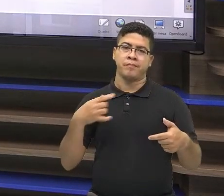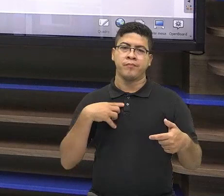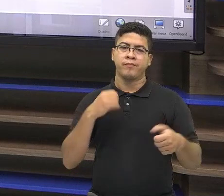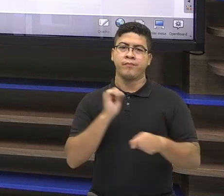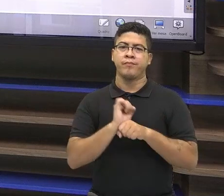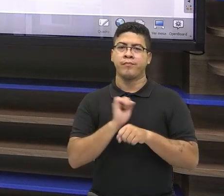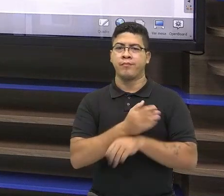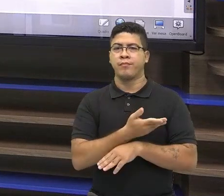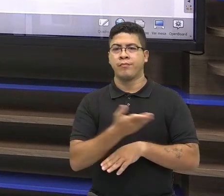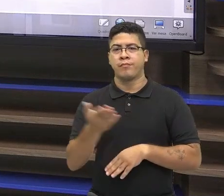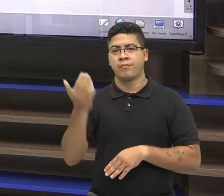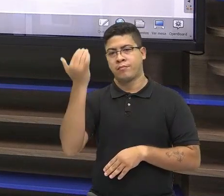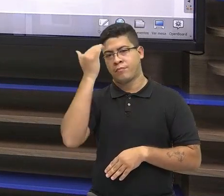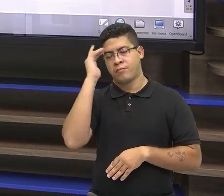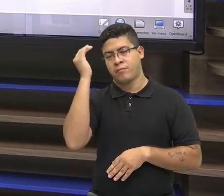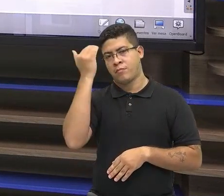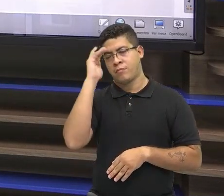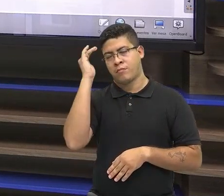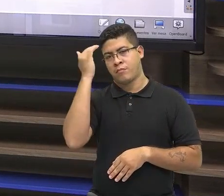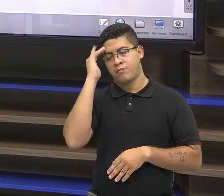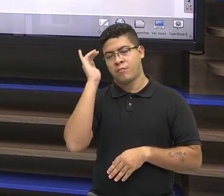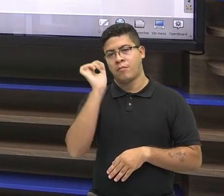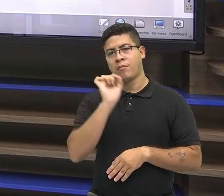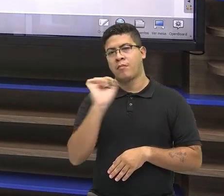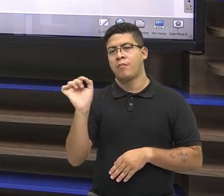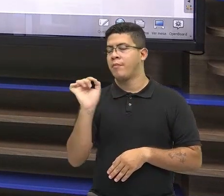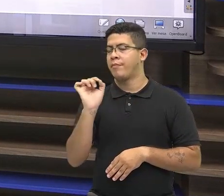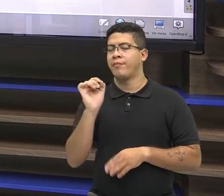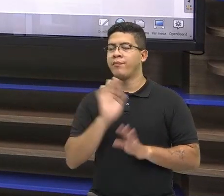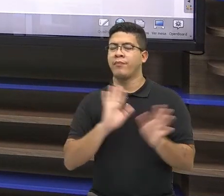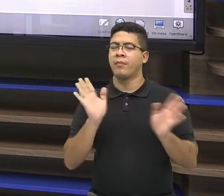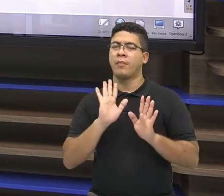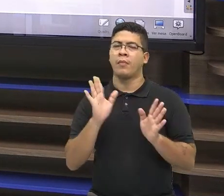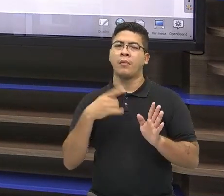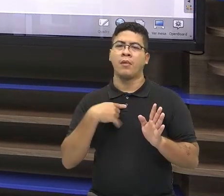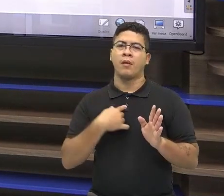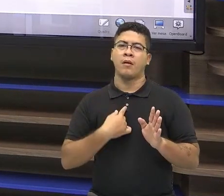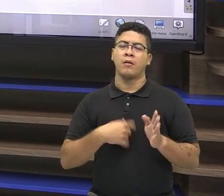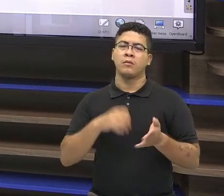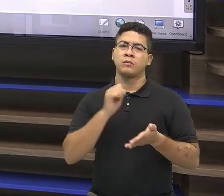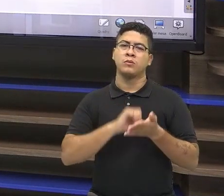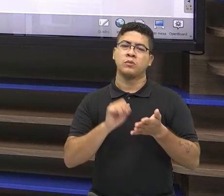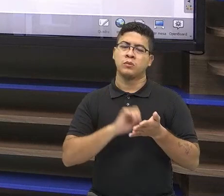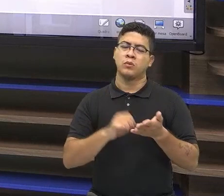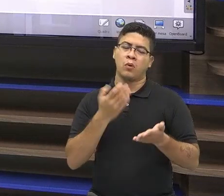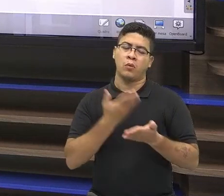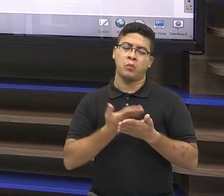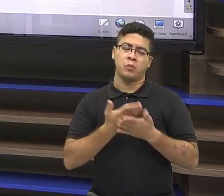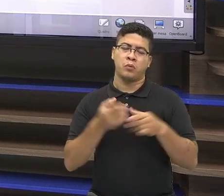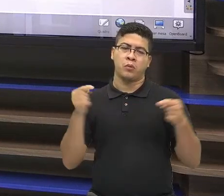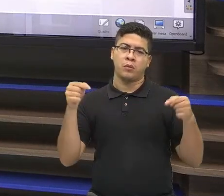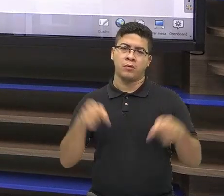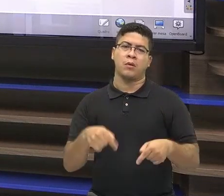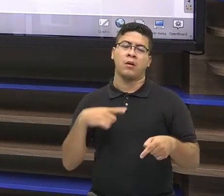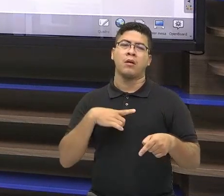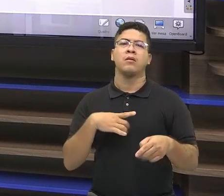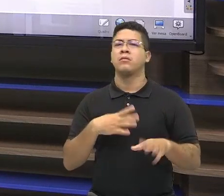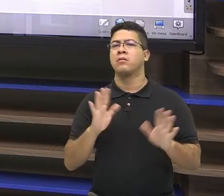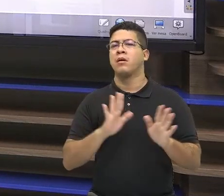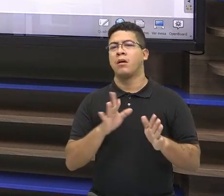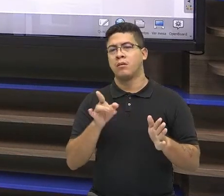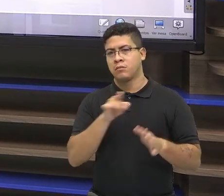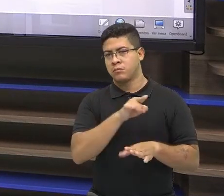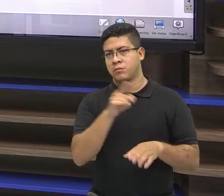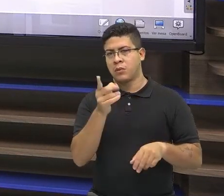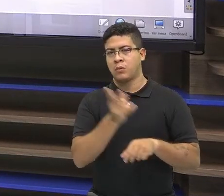vocês tenham compreendido esta aula. Não fiquem, né, só no que aprender aqui, busquem, pesquisem, porque vocês